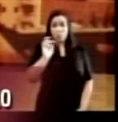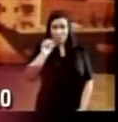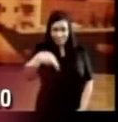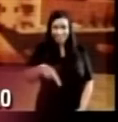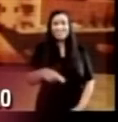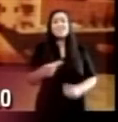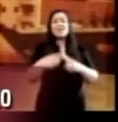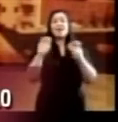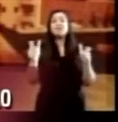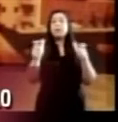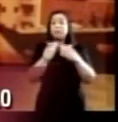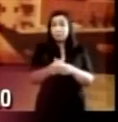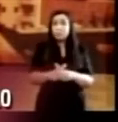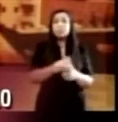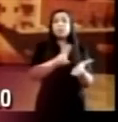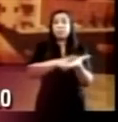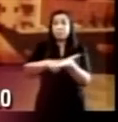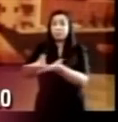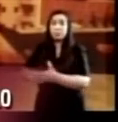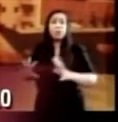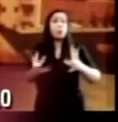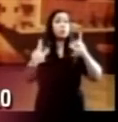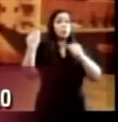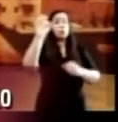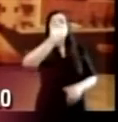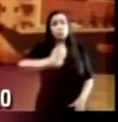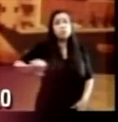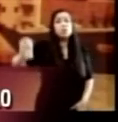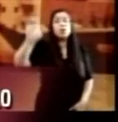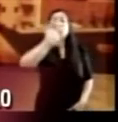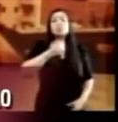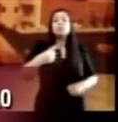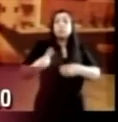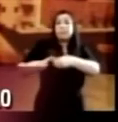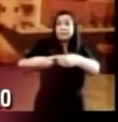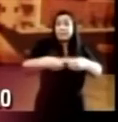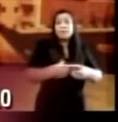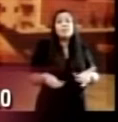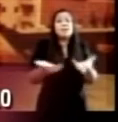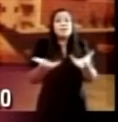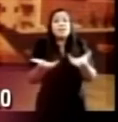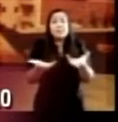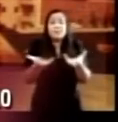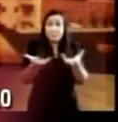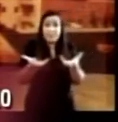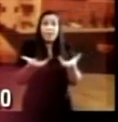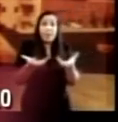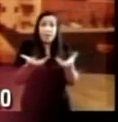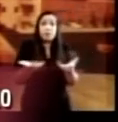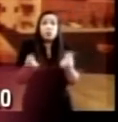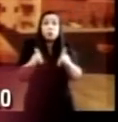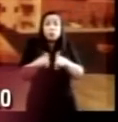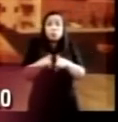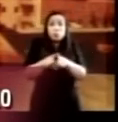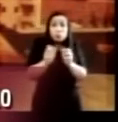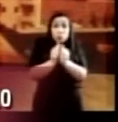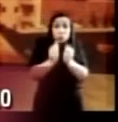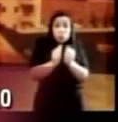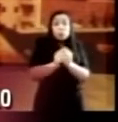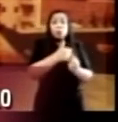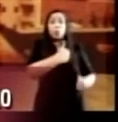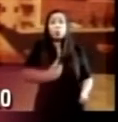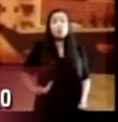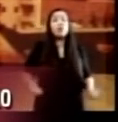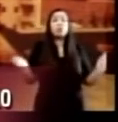à diminuição de internações em todo o estado, os municípios que quisessem, em consonância com o governo,